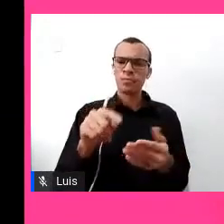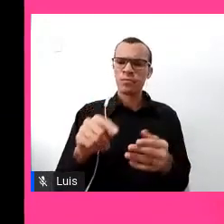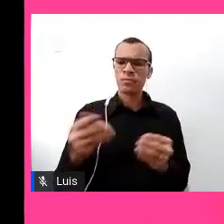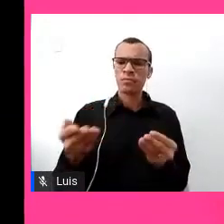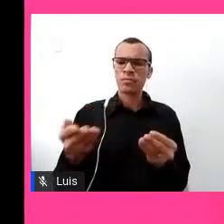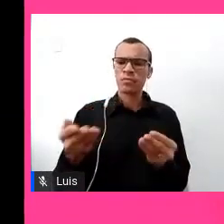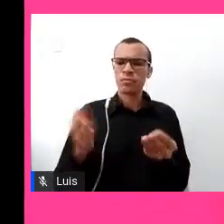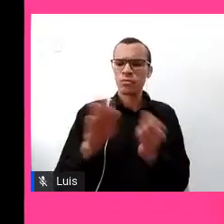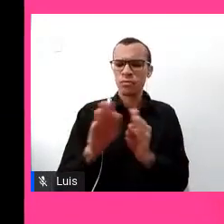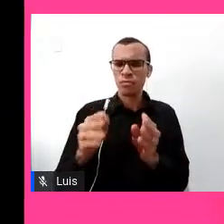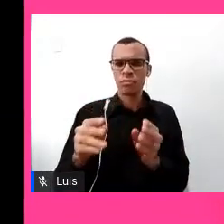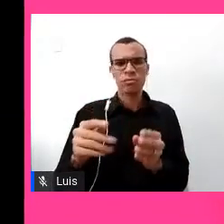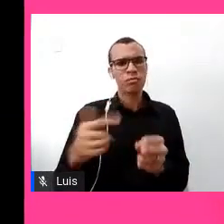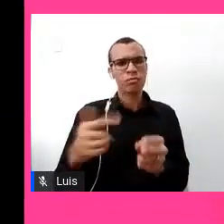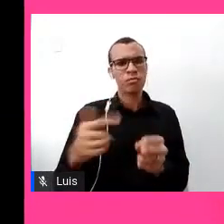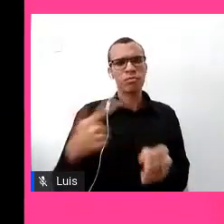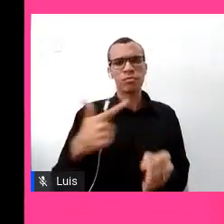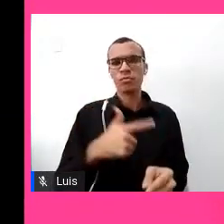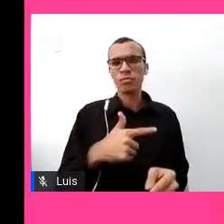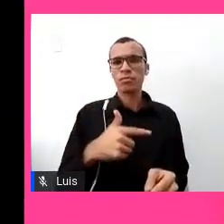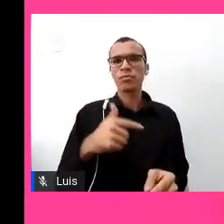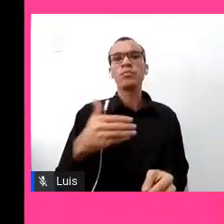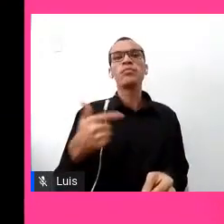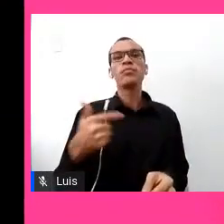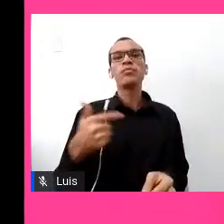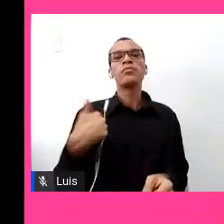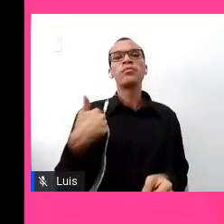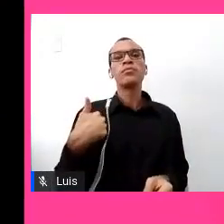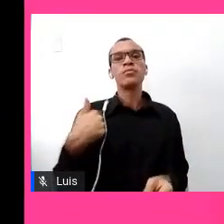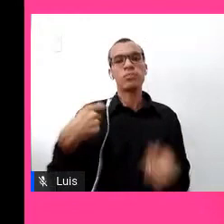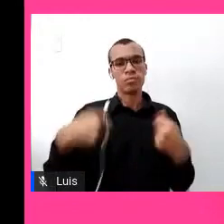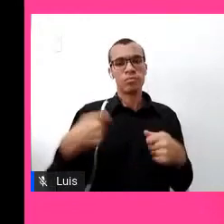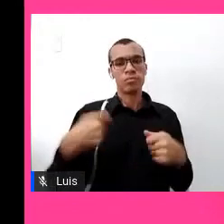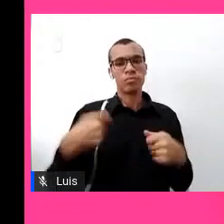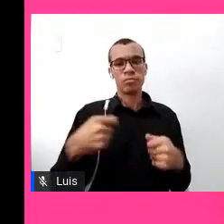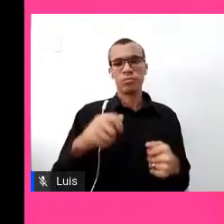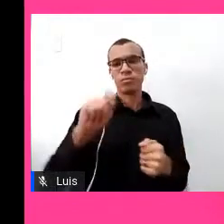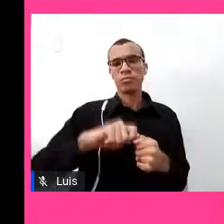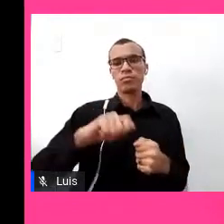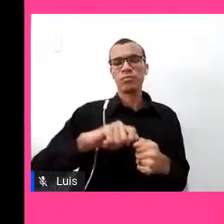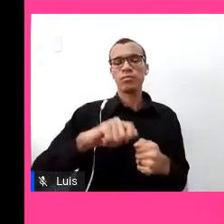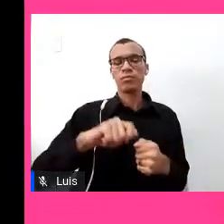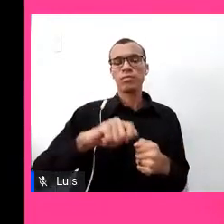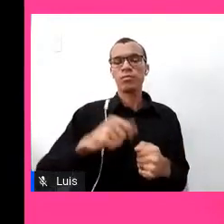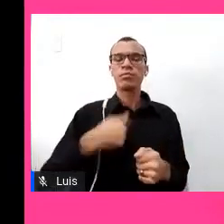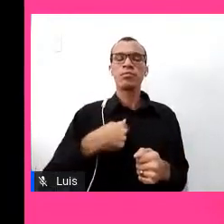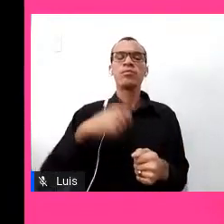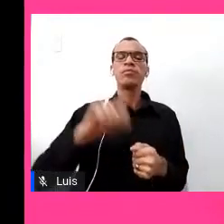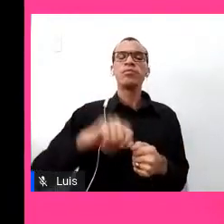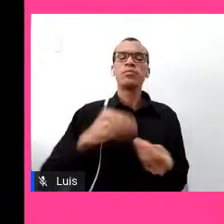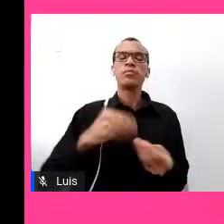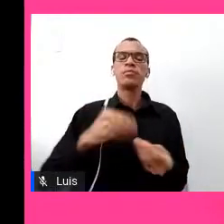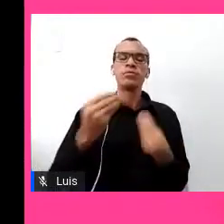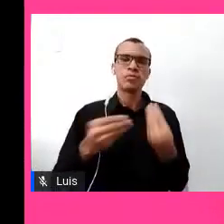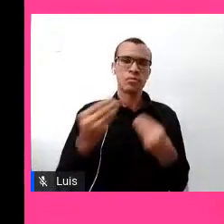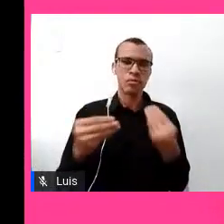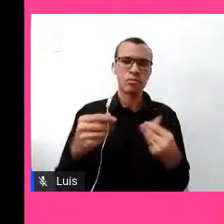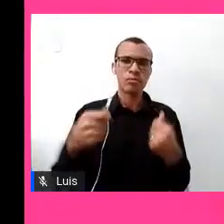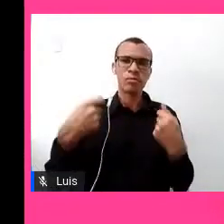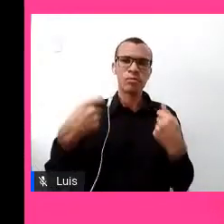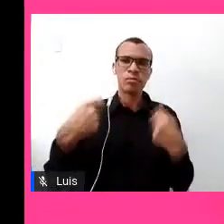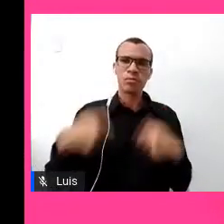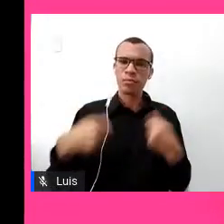existe. Então, essa marcação eu tenho que fazer. E aí, o que eu faço, então, se eu preciso ter essa